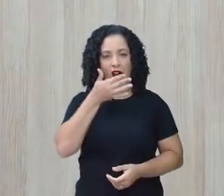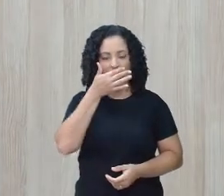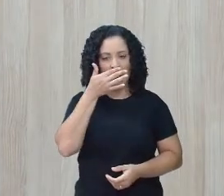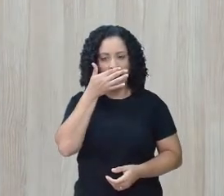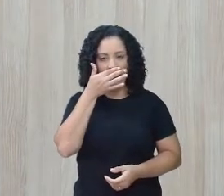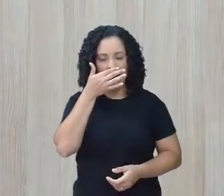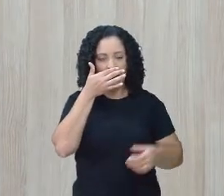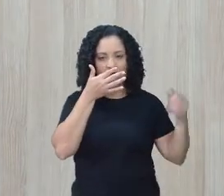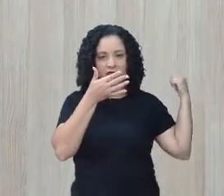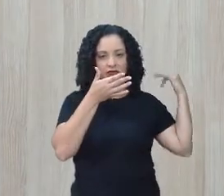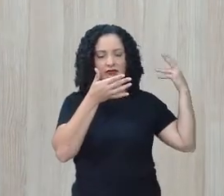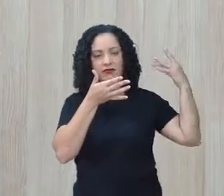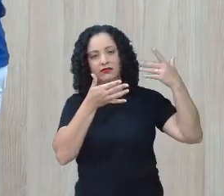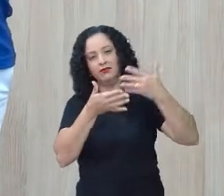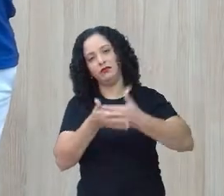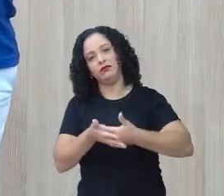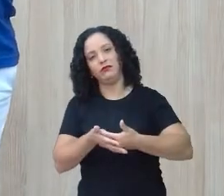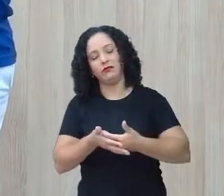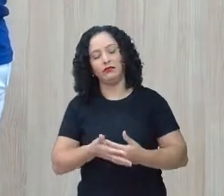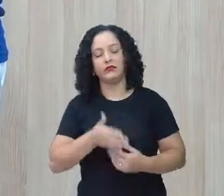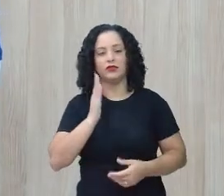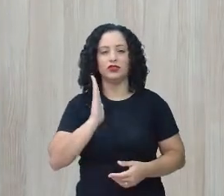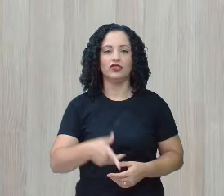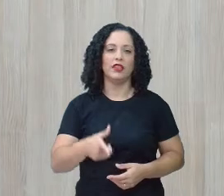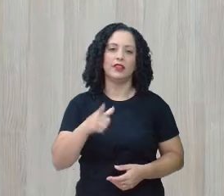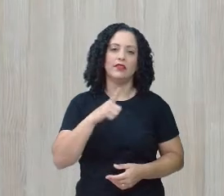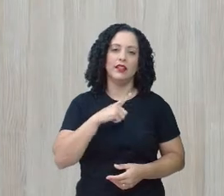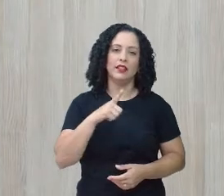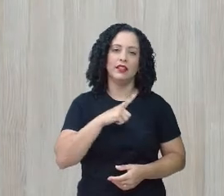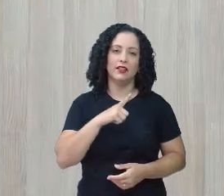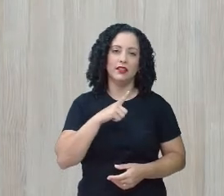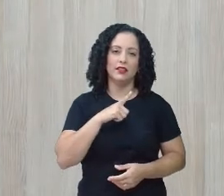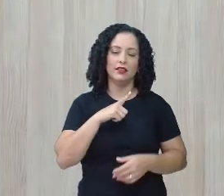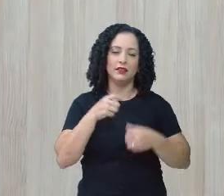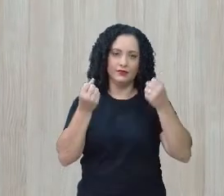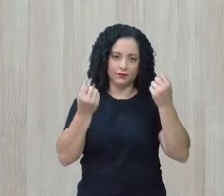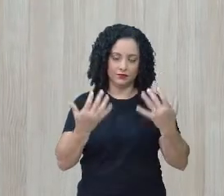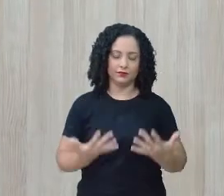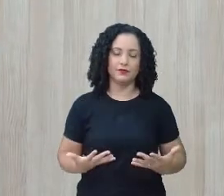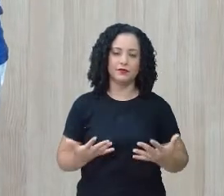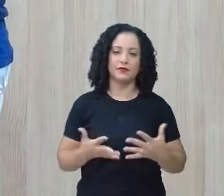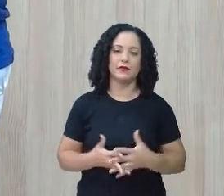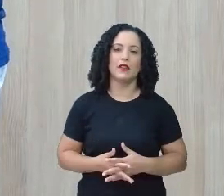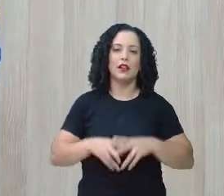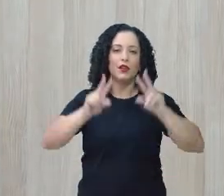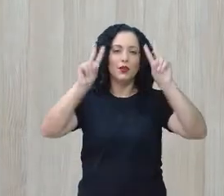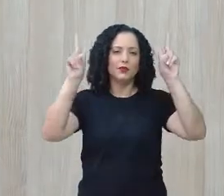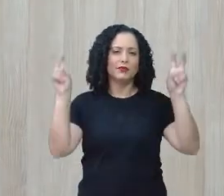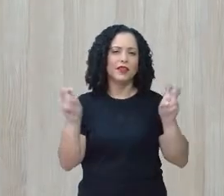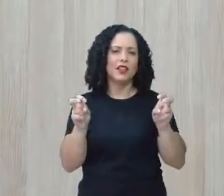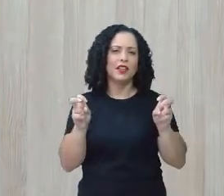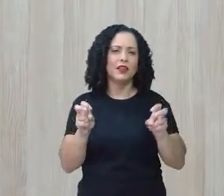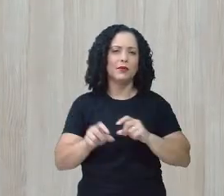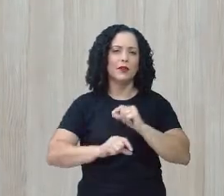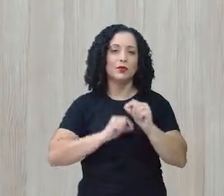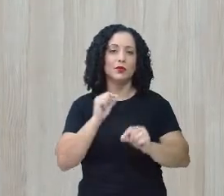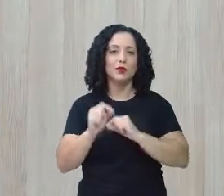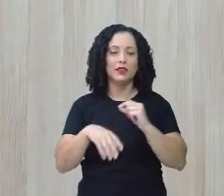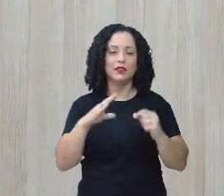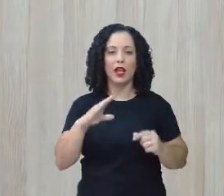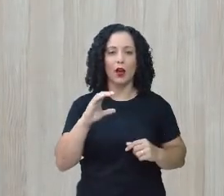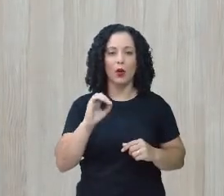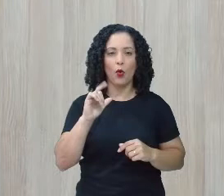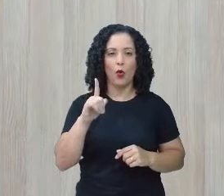dessas últimas aulas, a gente vem falando um pouco, né, sobre a questão, né, da colonização,